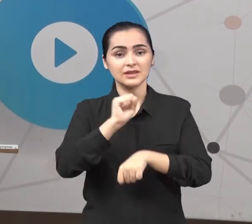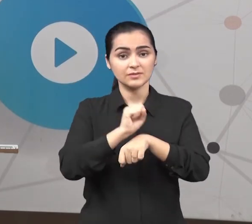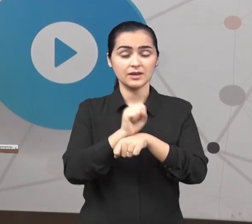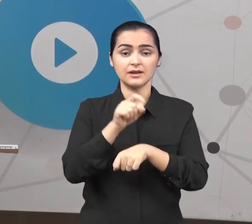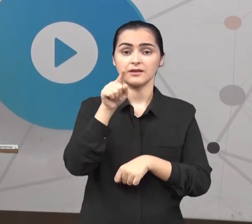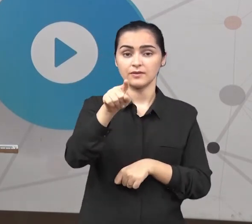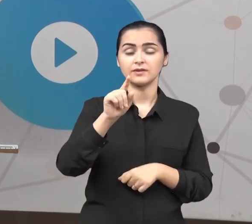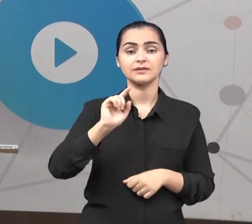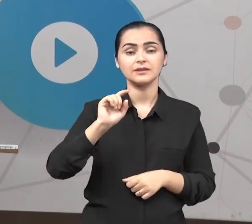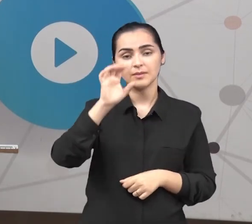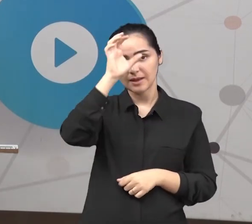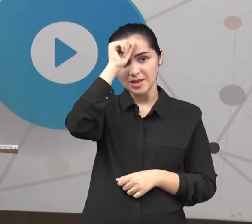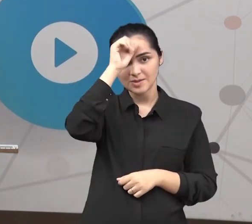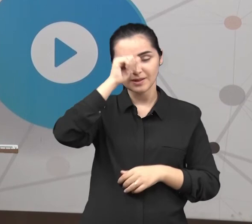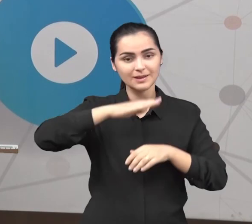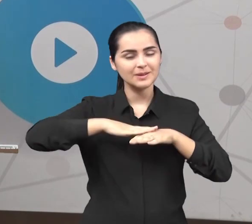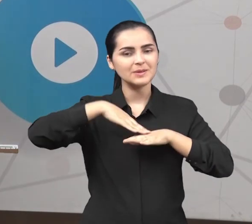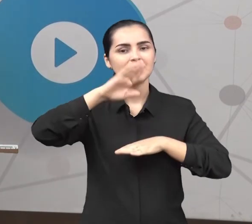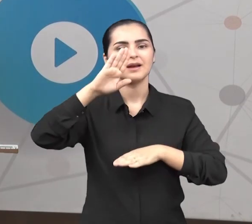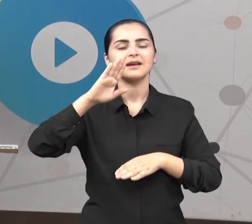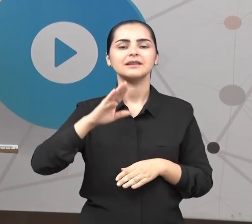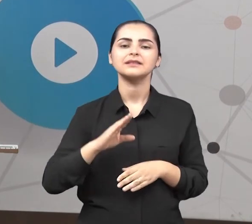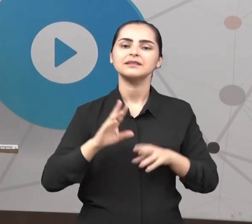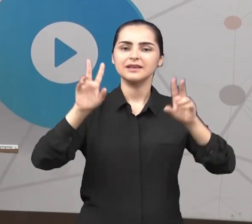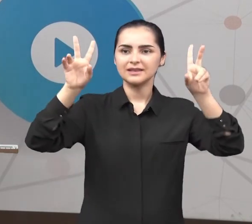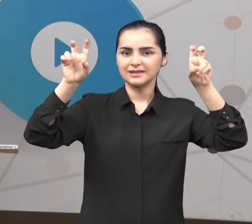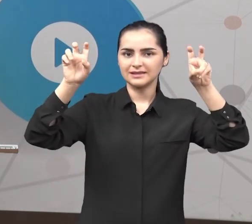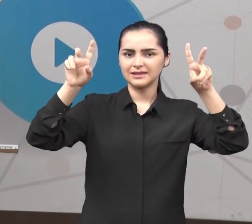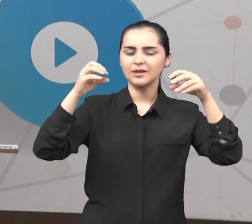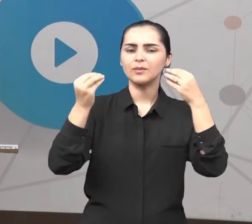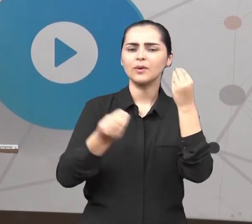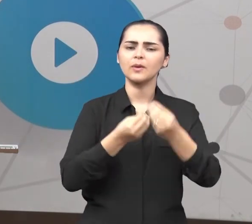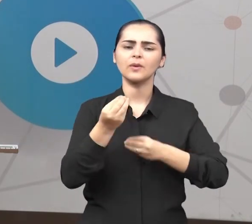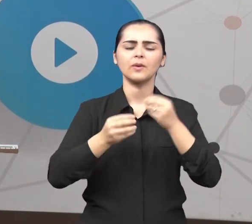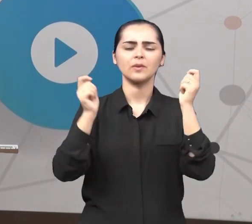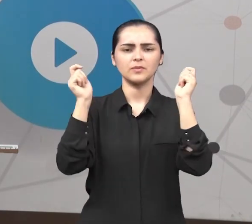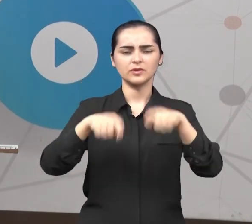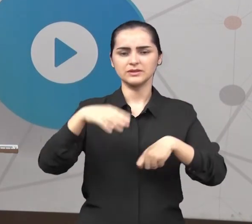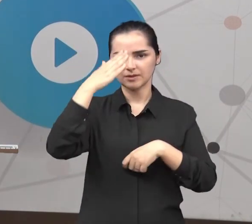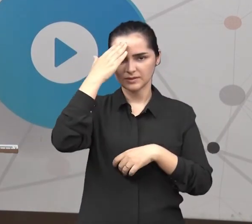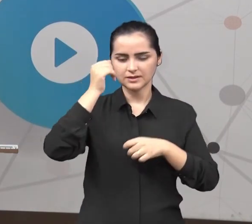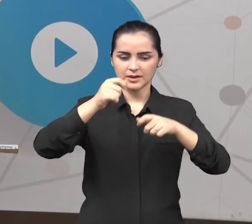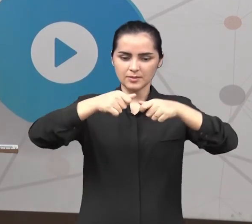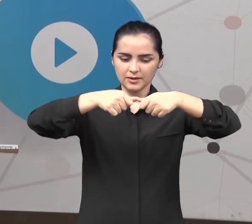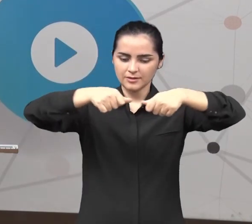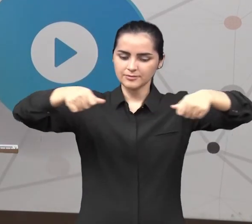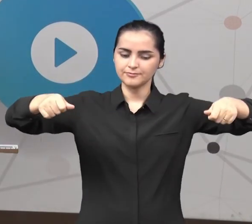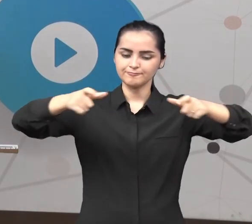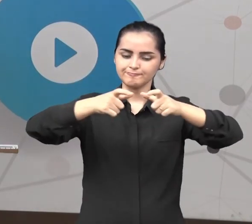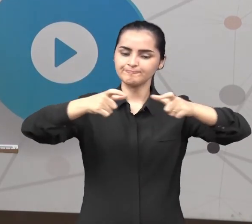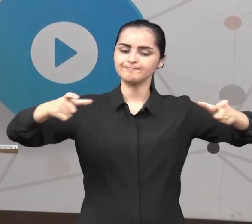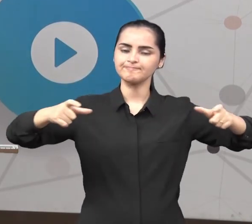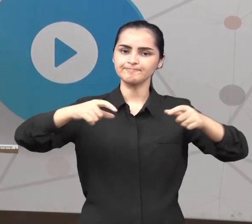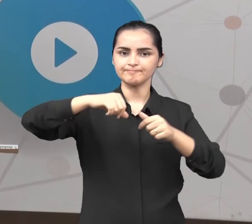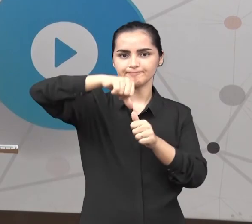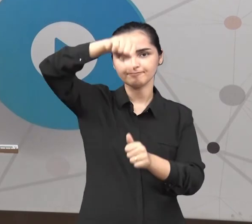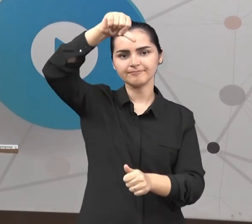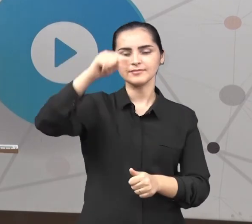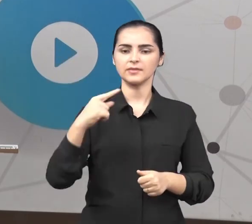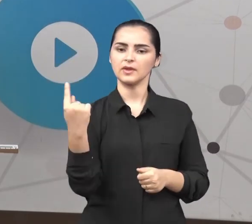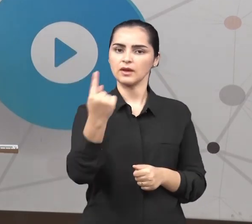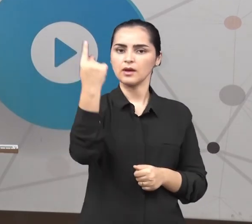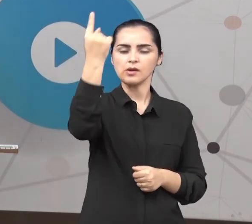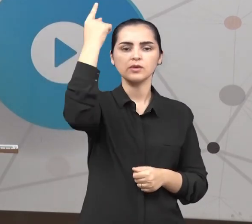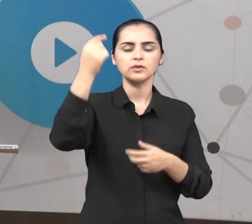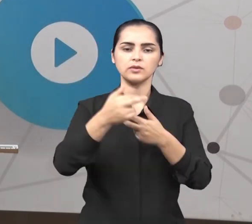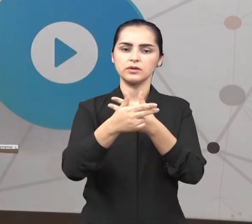você para aprender mais sobre como podemos medir o comprimento e a altura